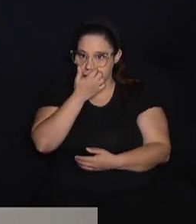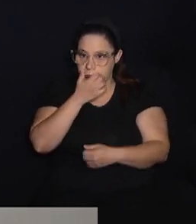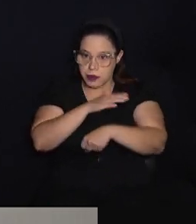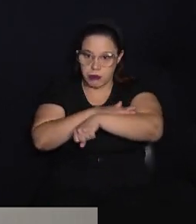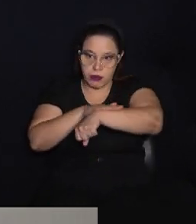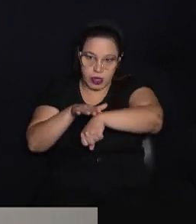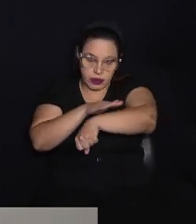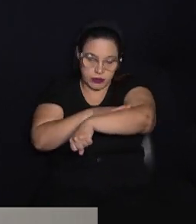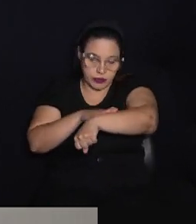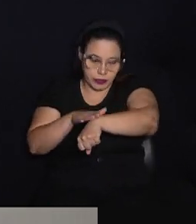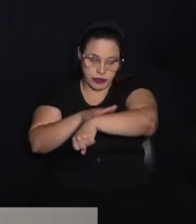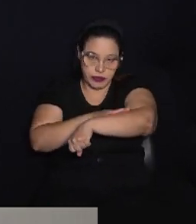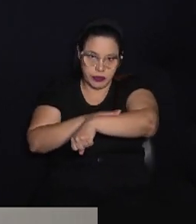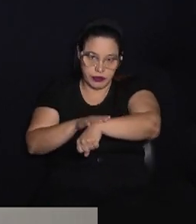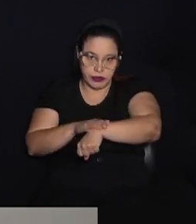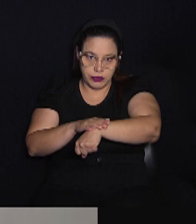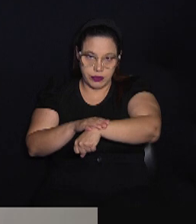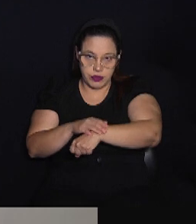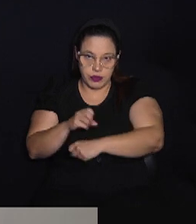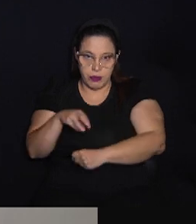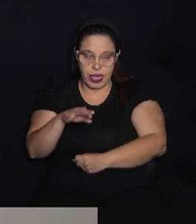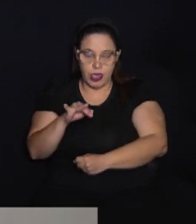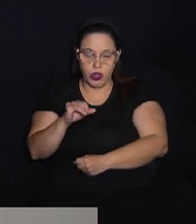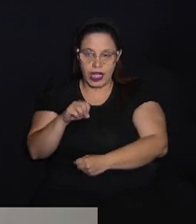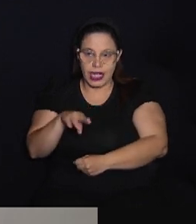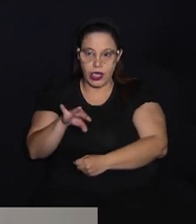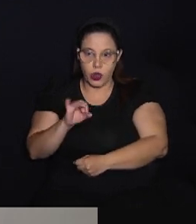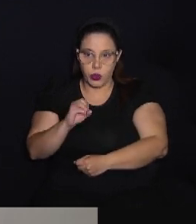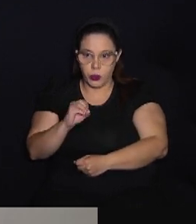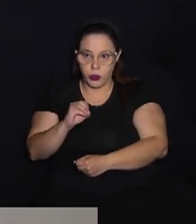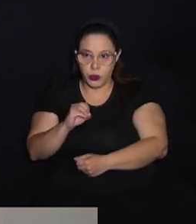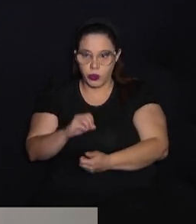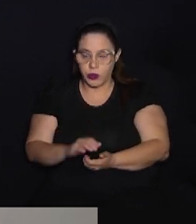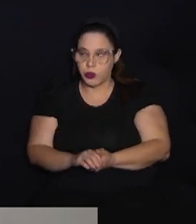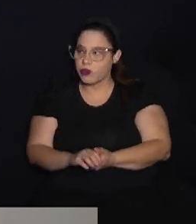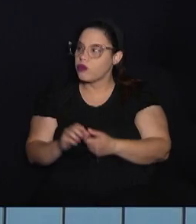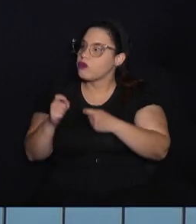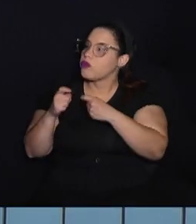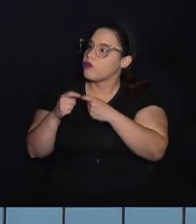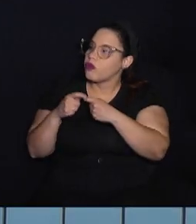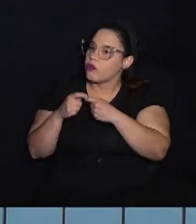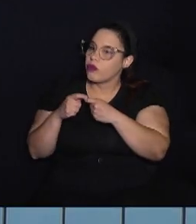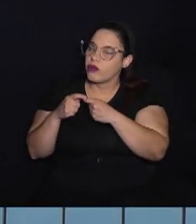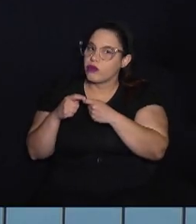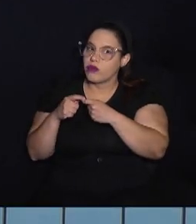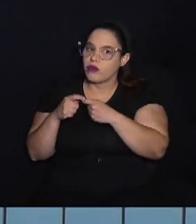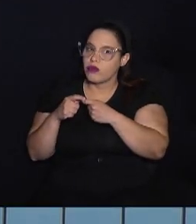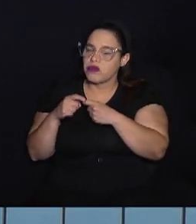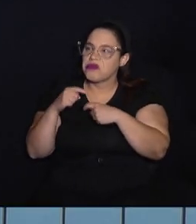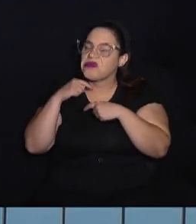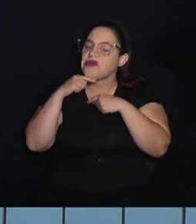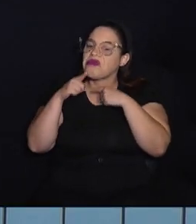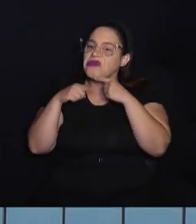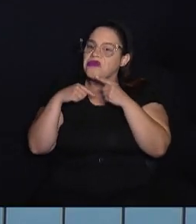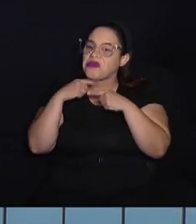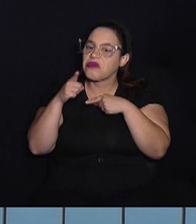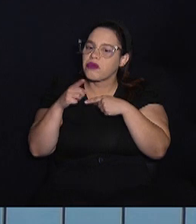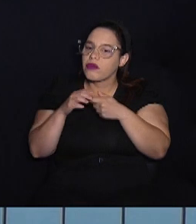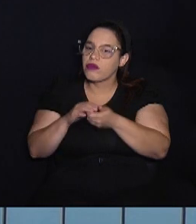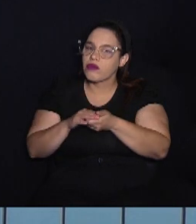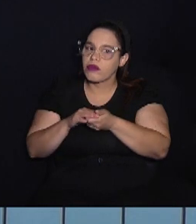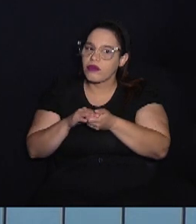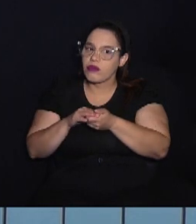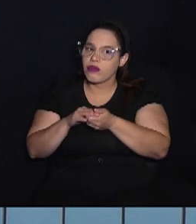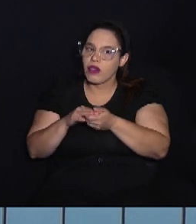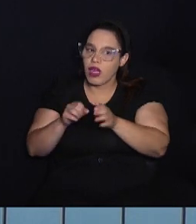pele, porque é uma doença causada pelo melanócito, né? Doutor, até é uma dúvida, né? Ele atinge